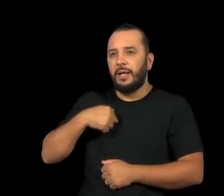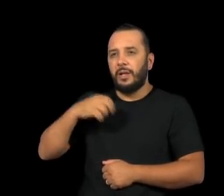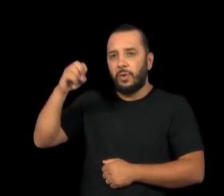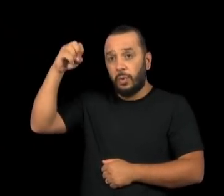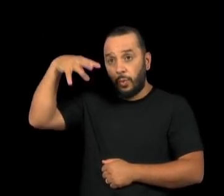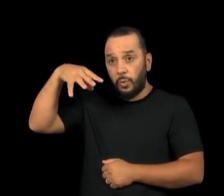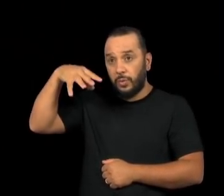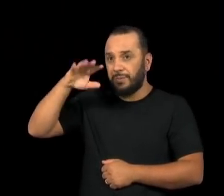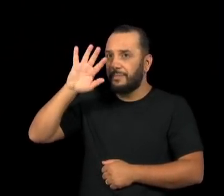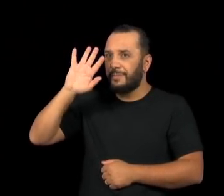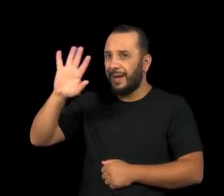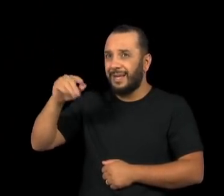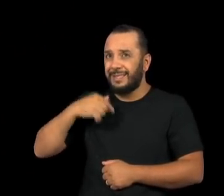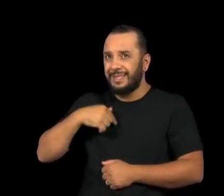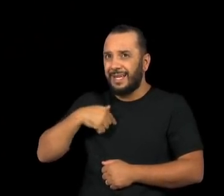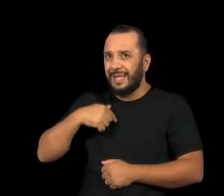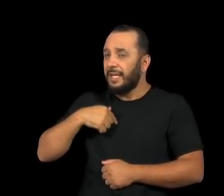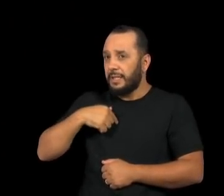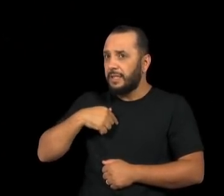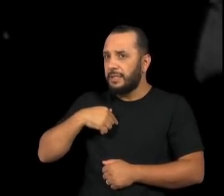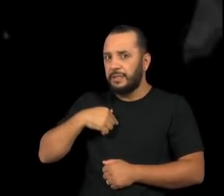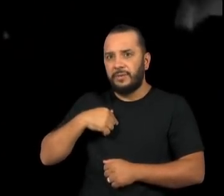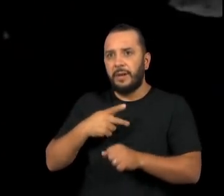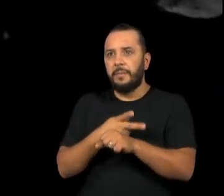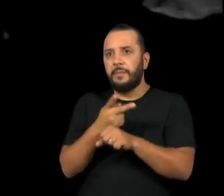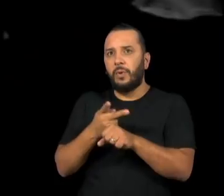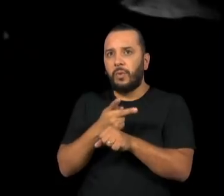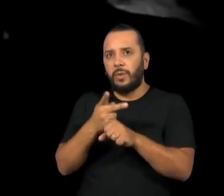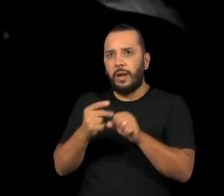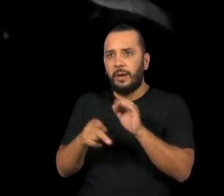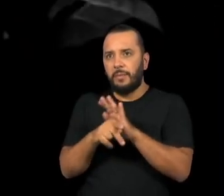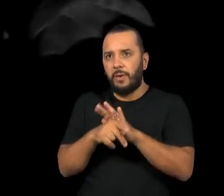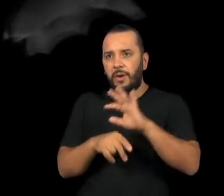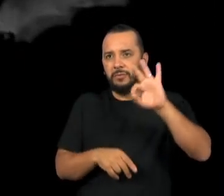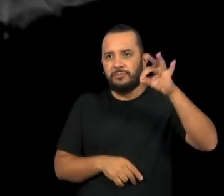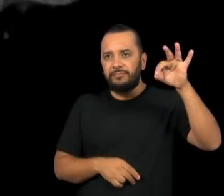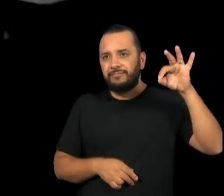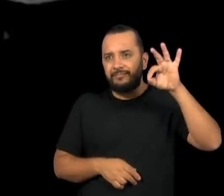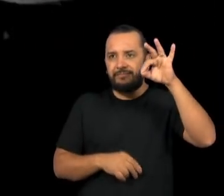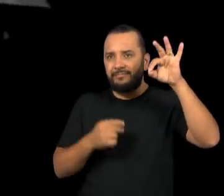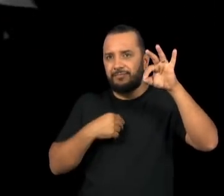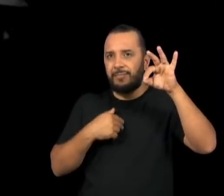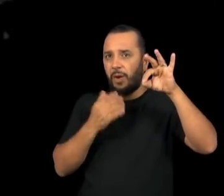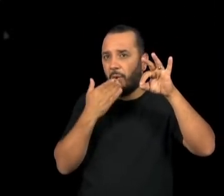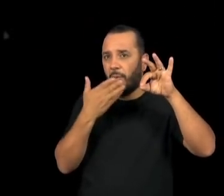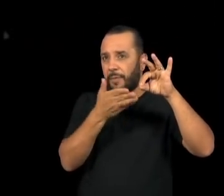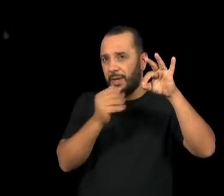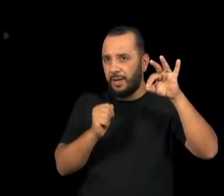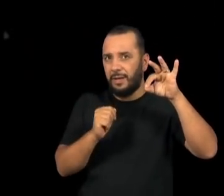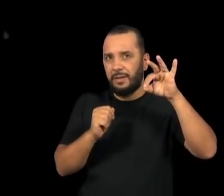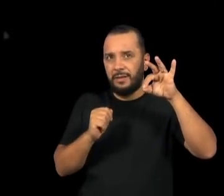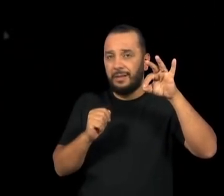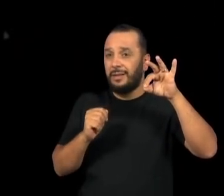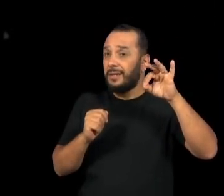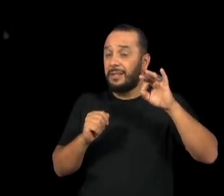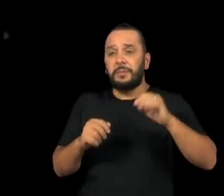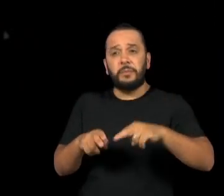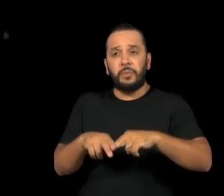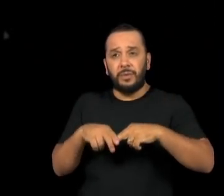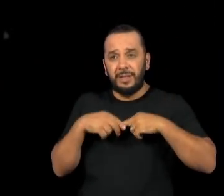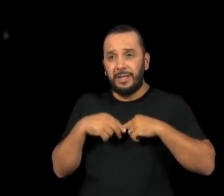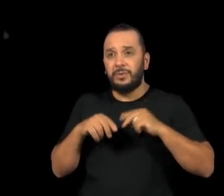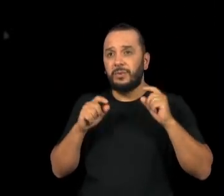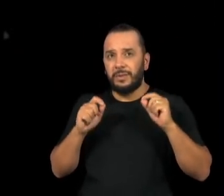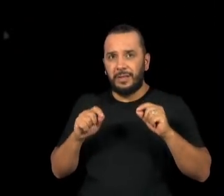são confundidos, mais confundidos do que atraídos pela luz artificial. Esse pode ser um motivo de que para